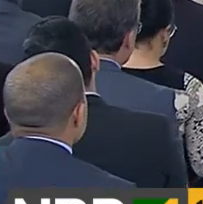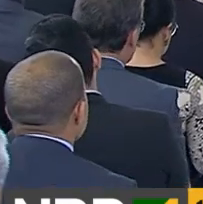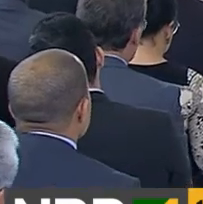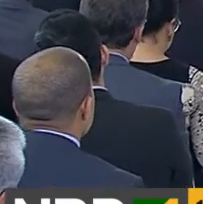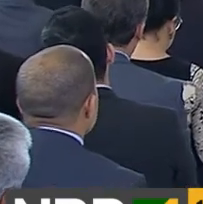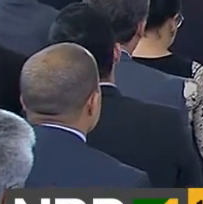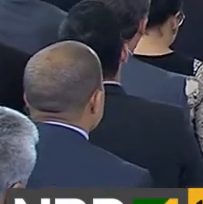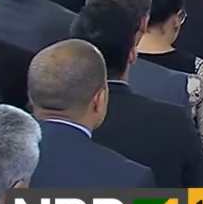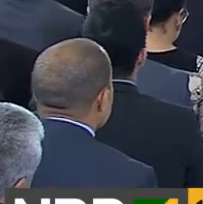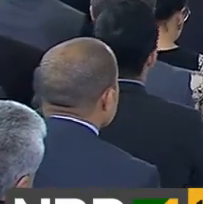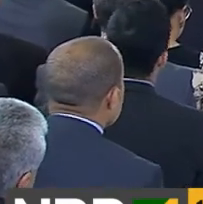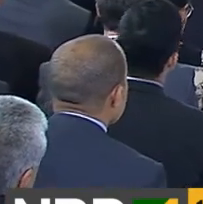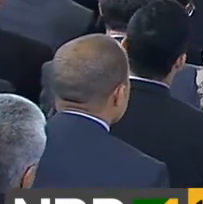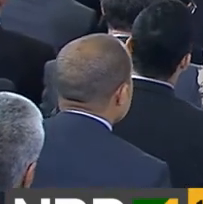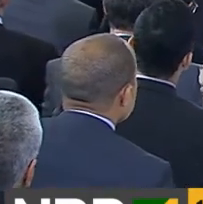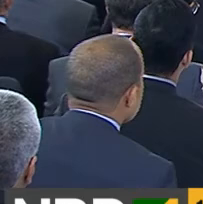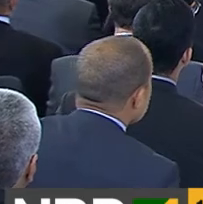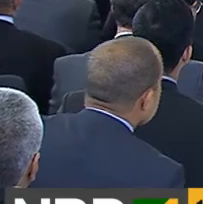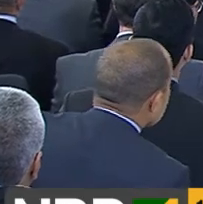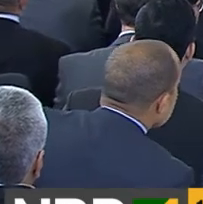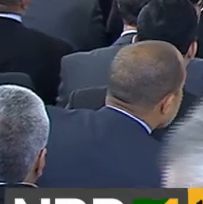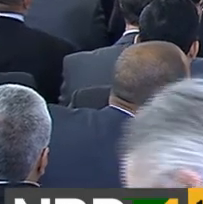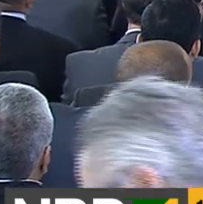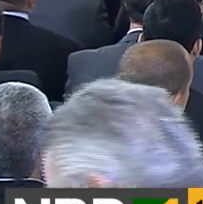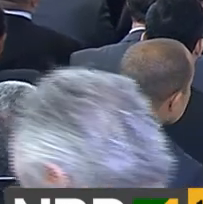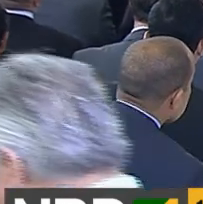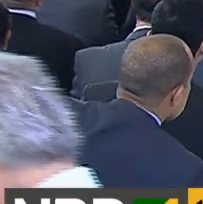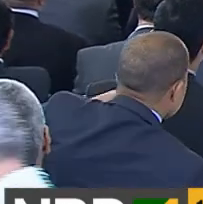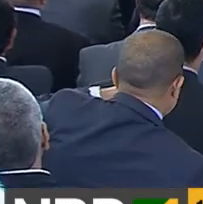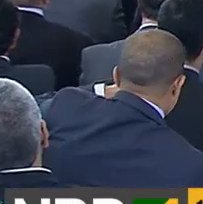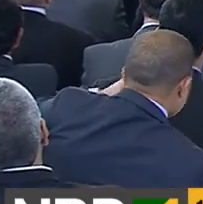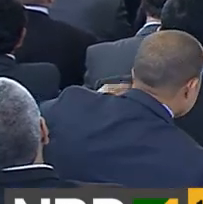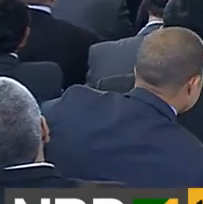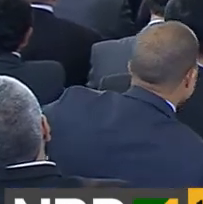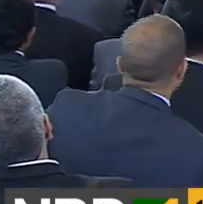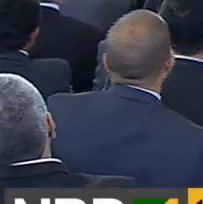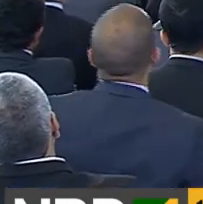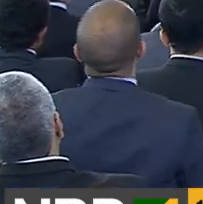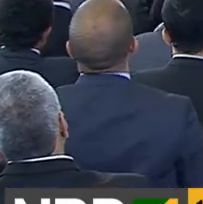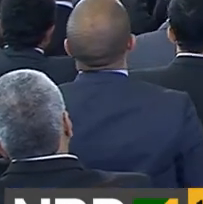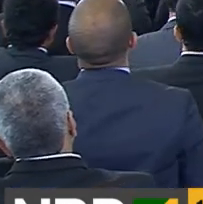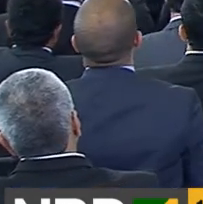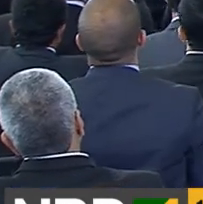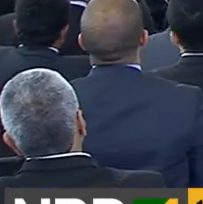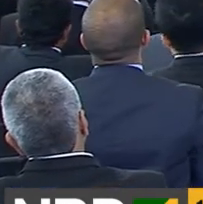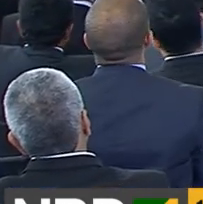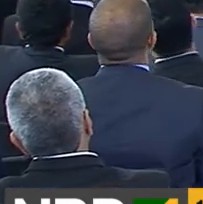Senhoras e senhores, com a palavra, o presidente da República, Michel Temer.